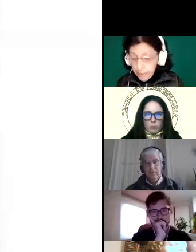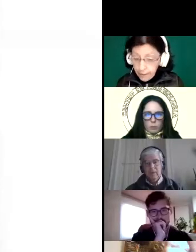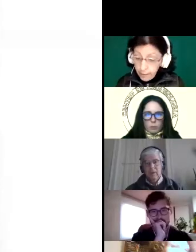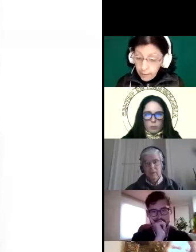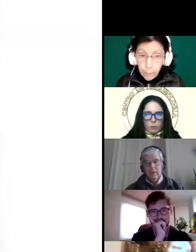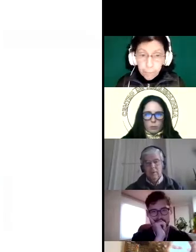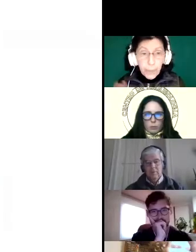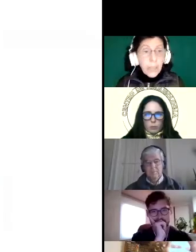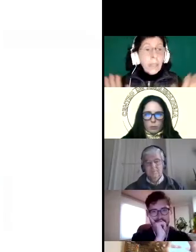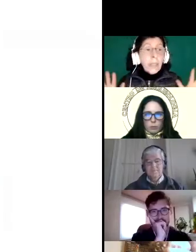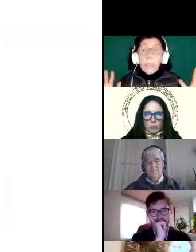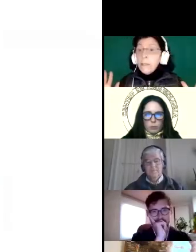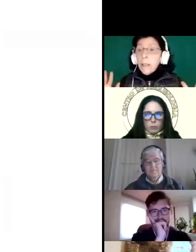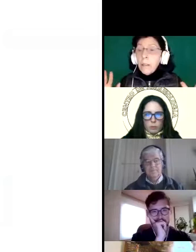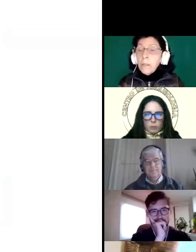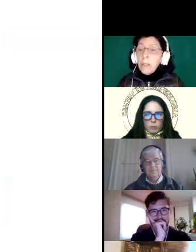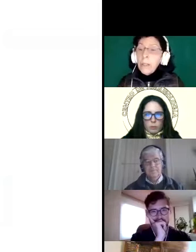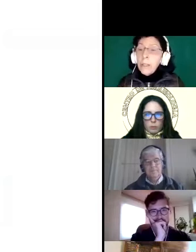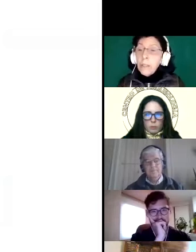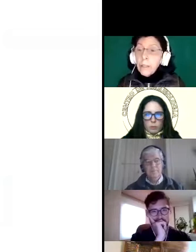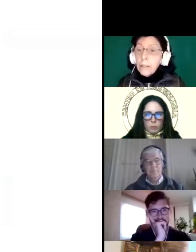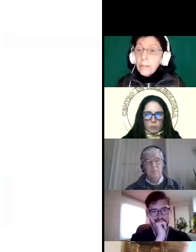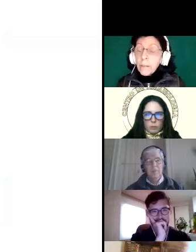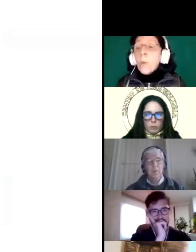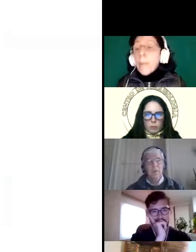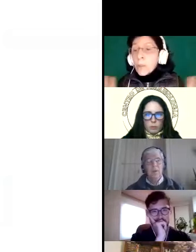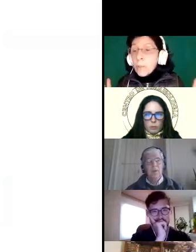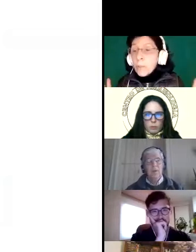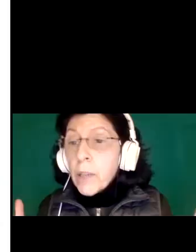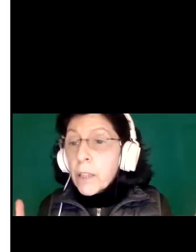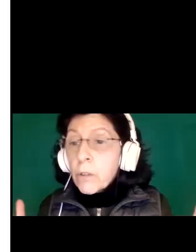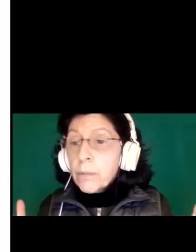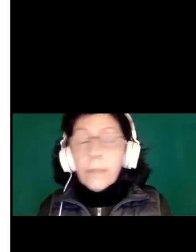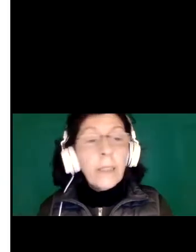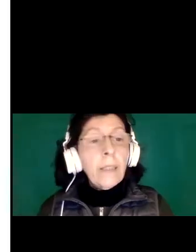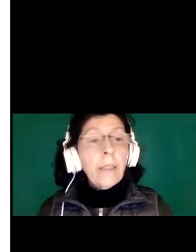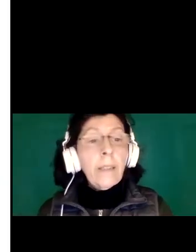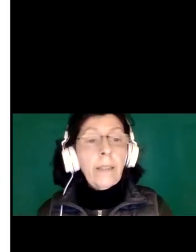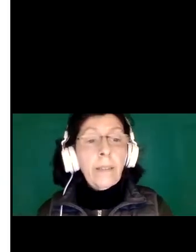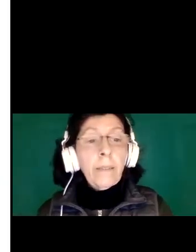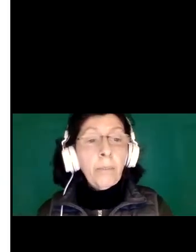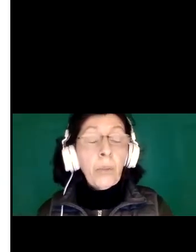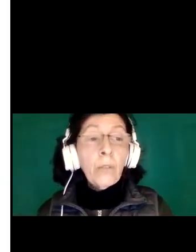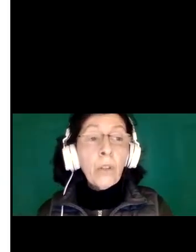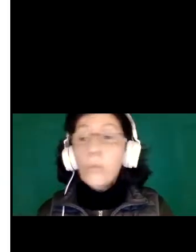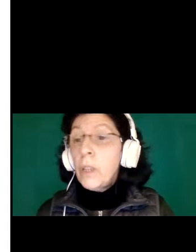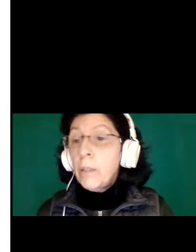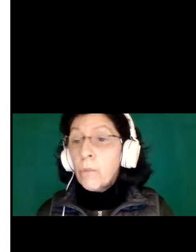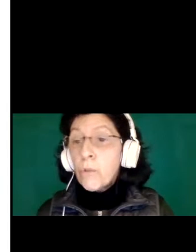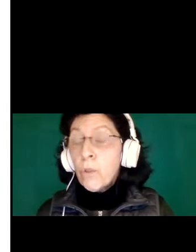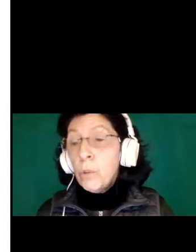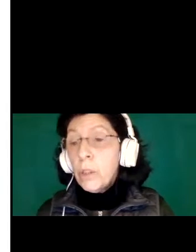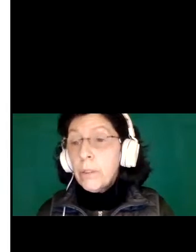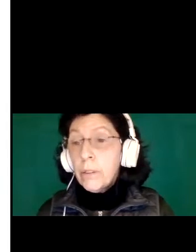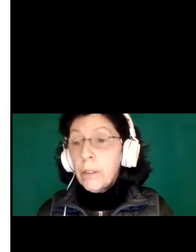interessante e desafiante. Bom, e então, como é que nós vamos abordar isto? Portanto, nós não